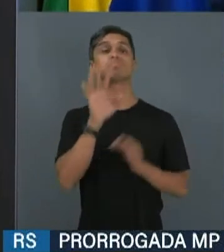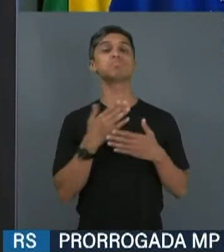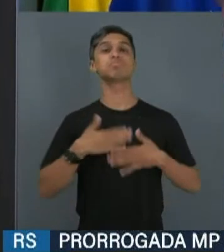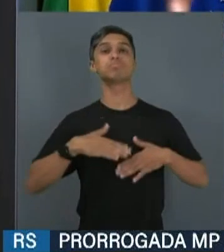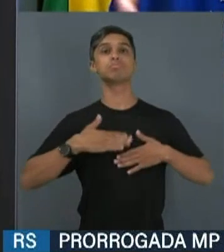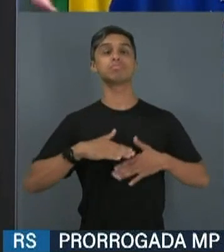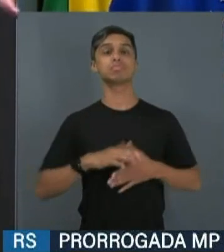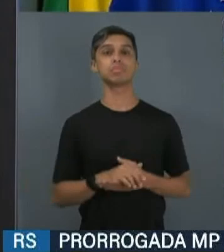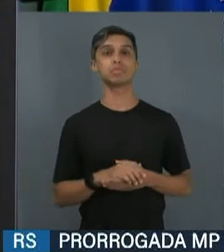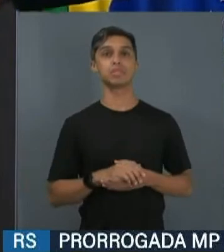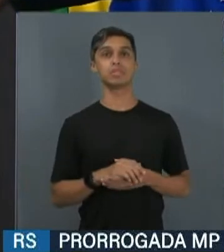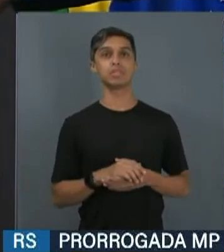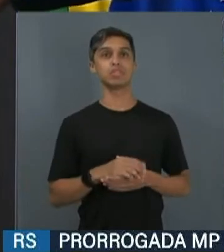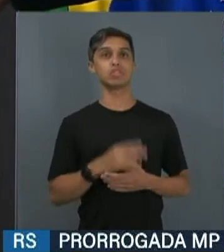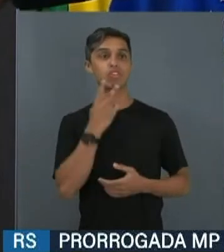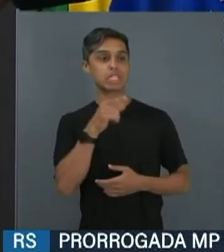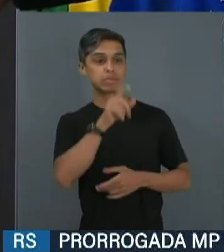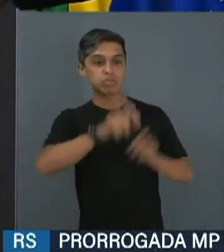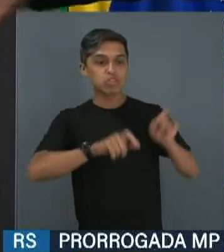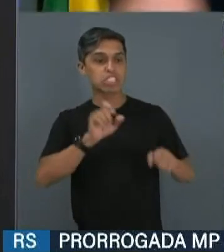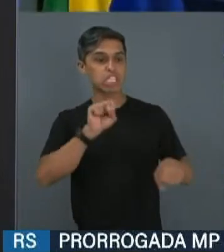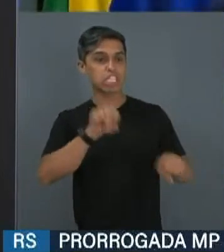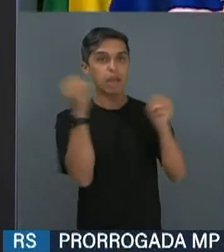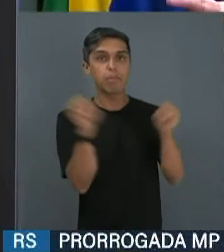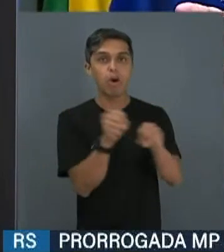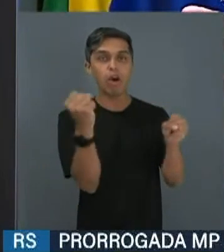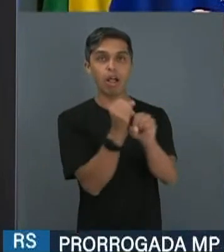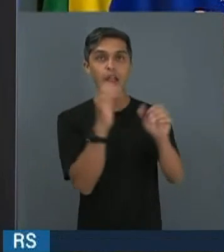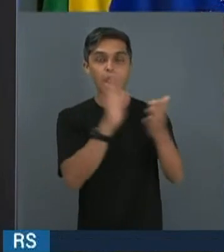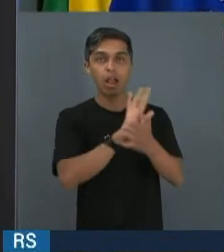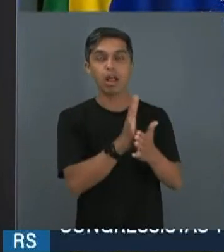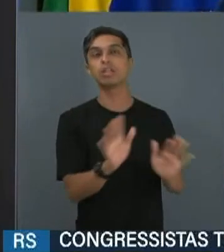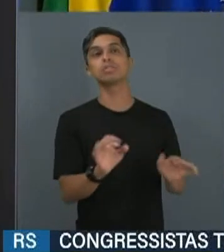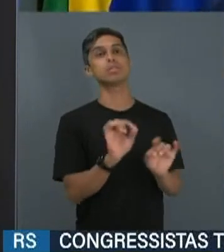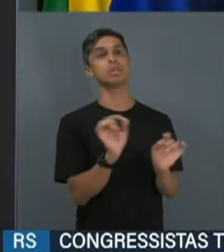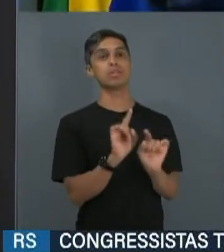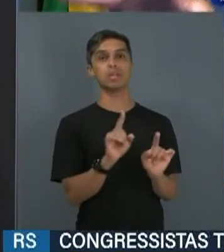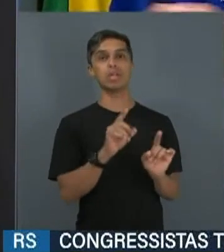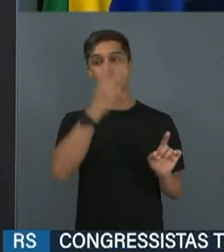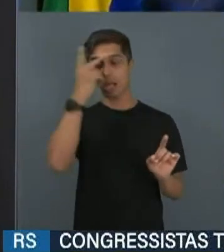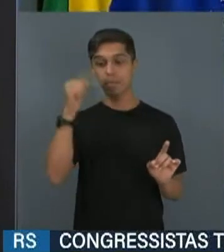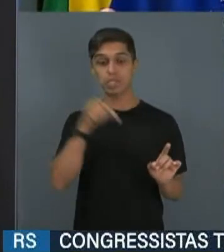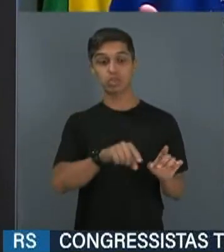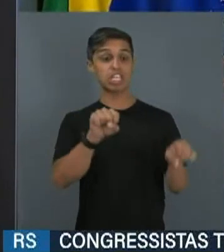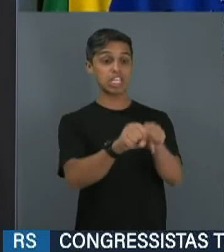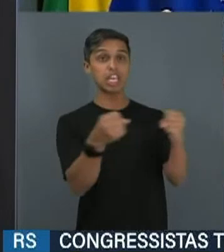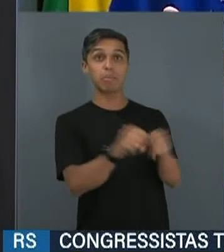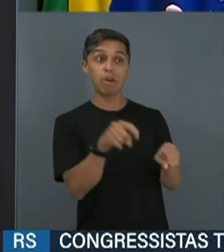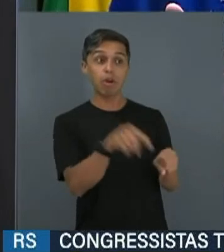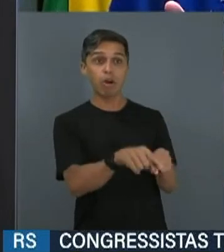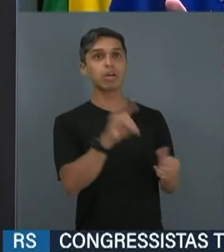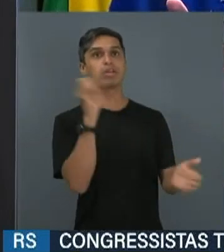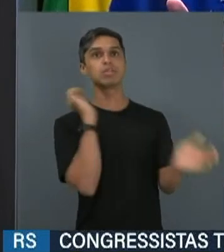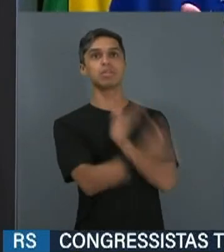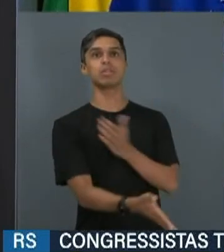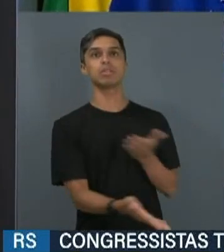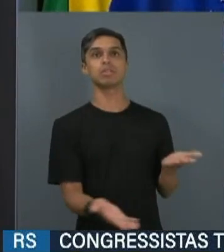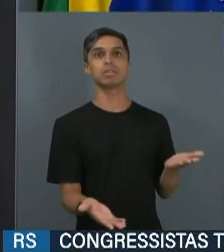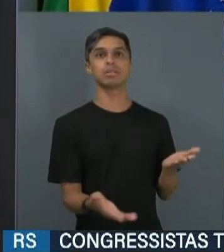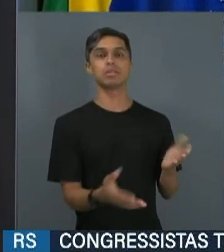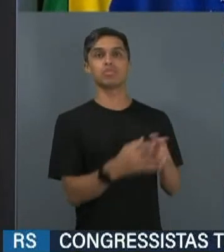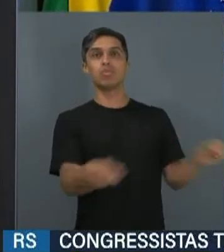Não estou falando de quem quebrou e que não foi pego. Quem quebrou fugiu, escafedeu-se.